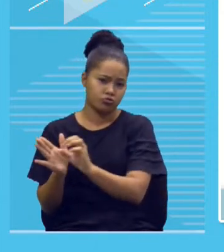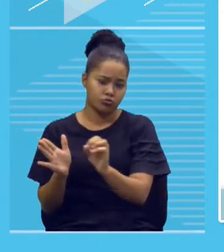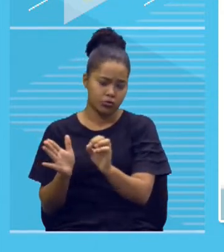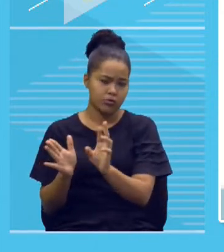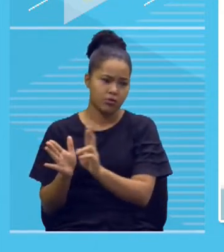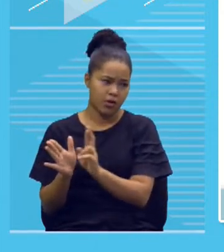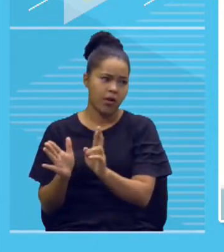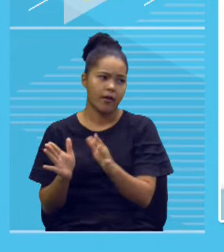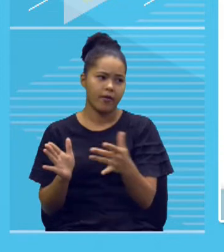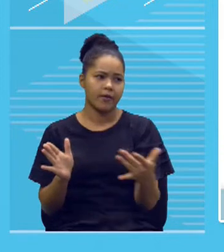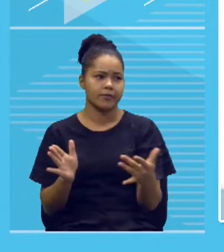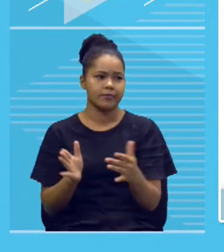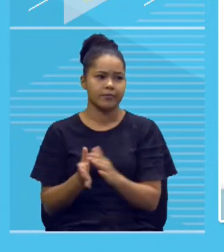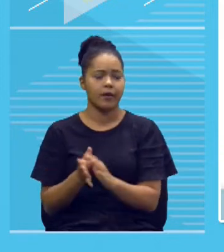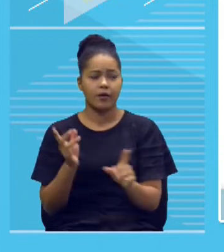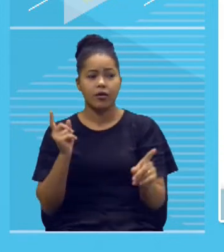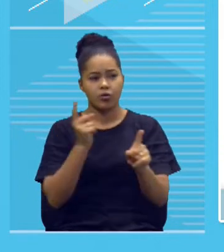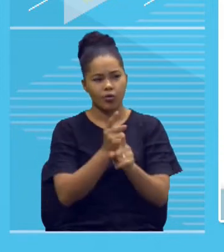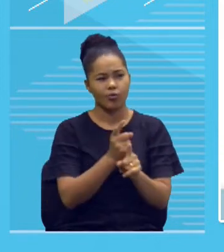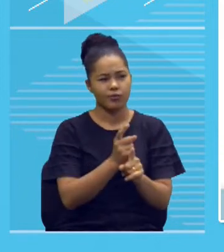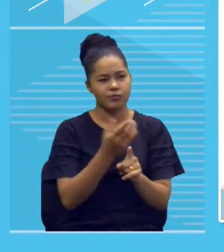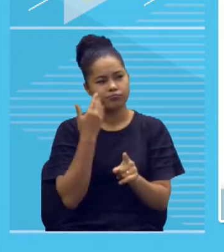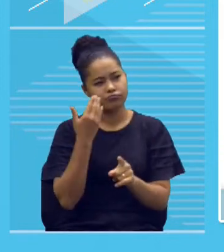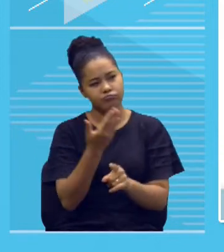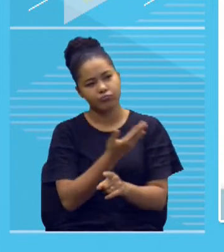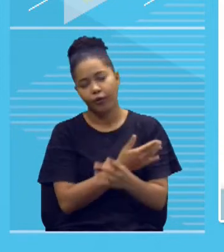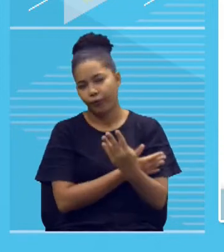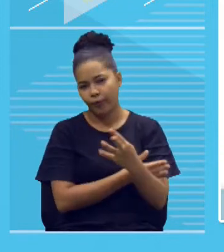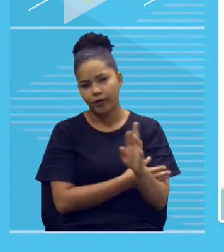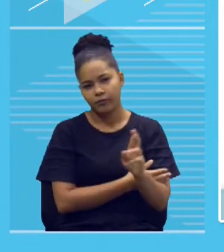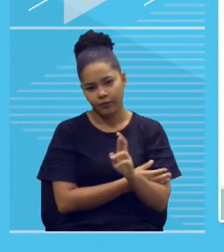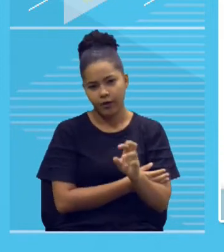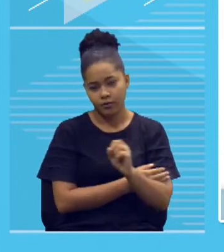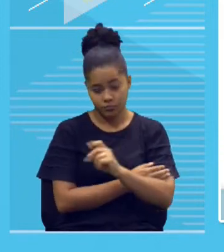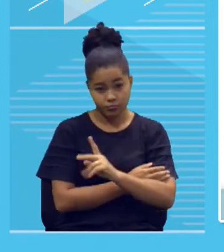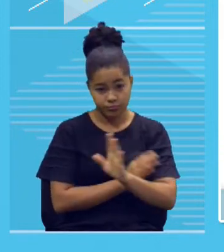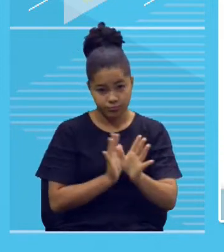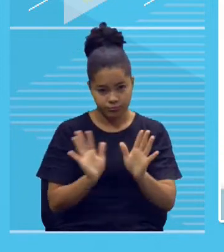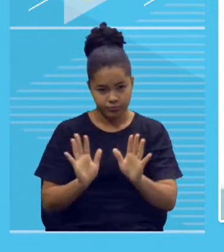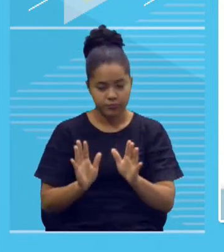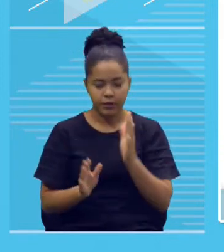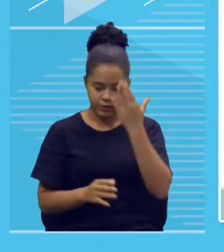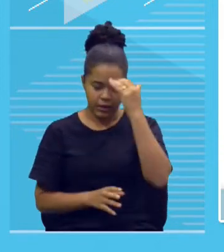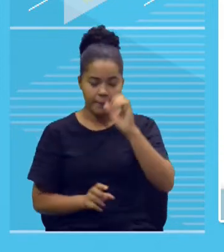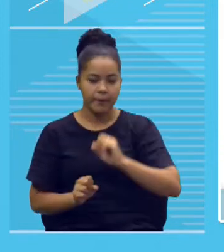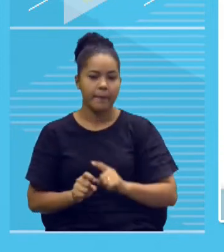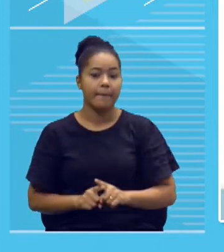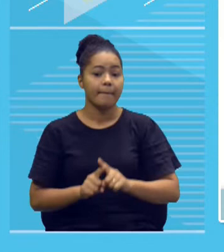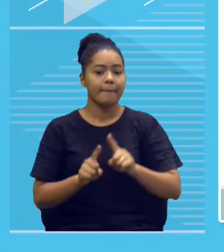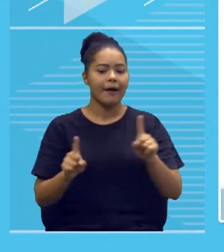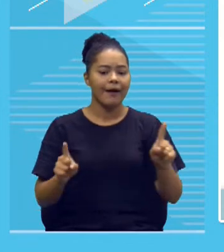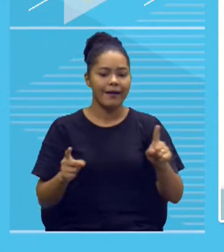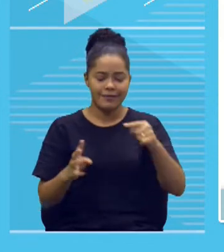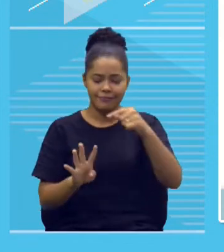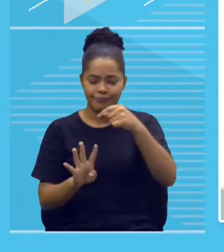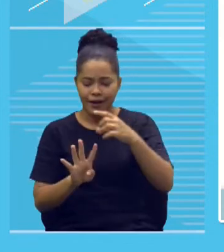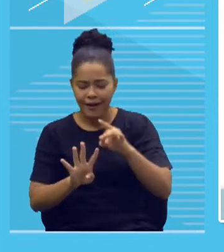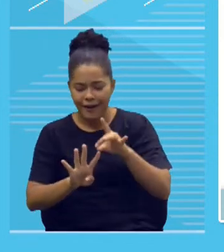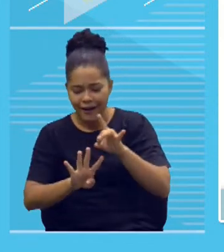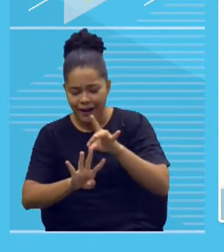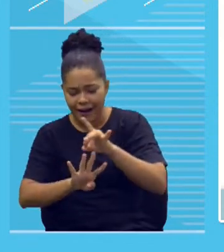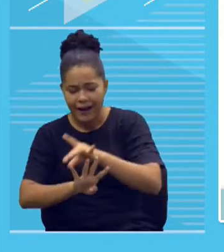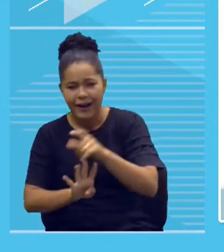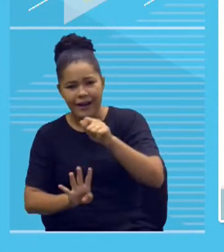um abraço eu já sei quanto que é quatro reais mas eu não ia fazer todos os meses